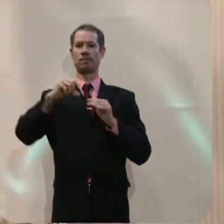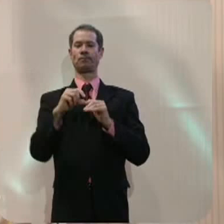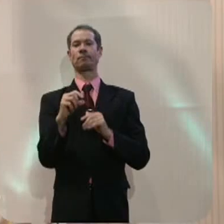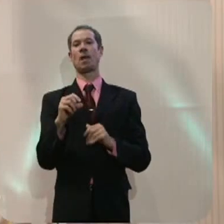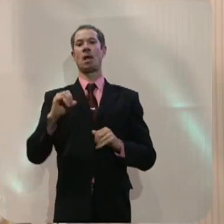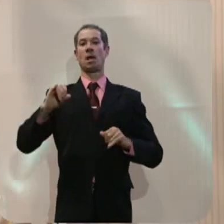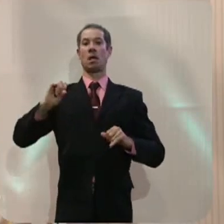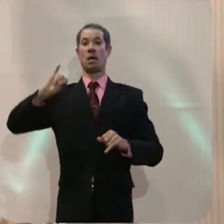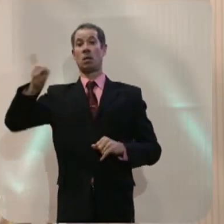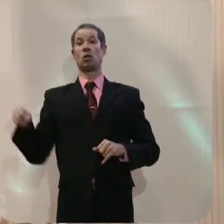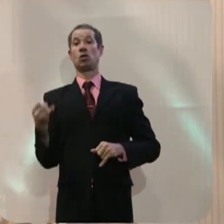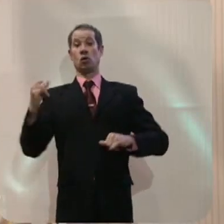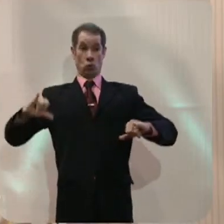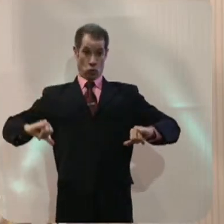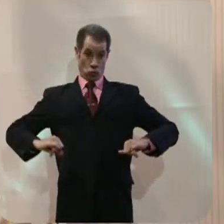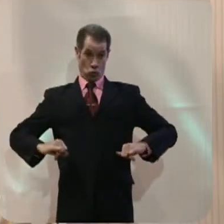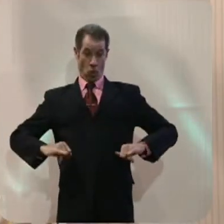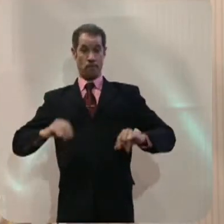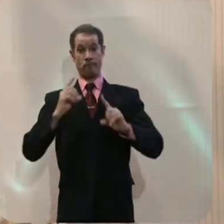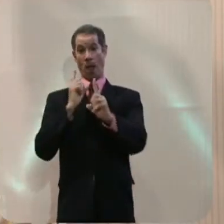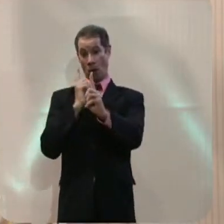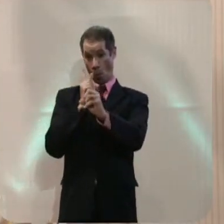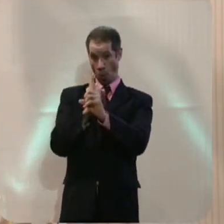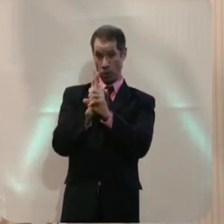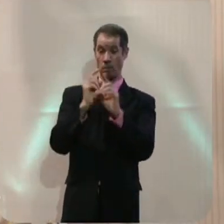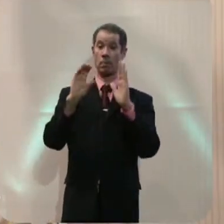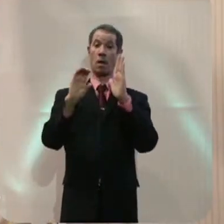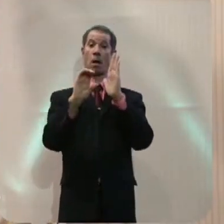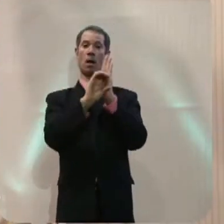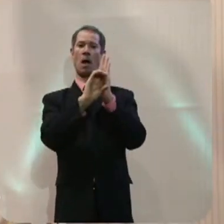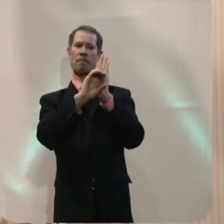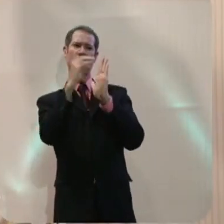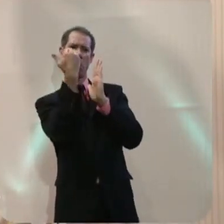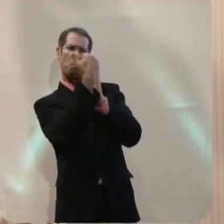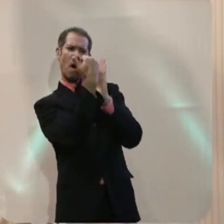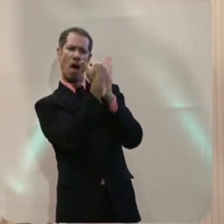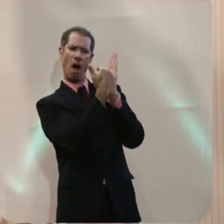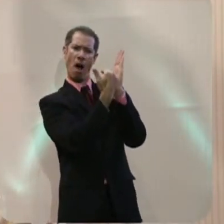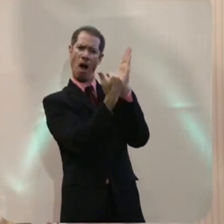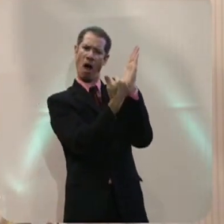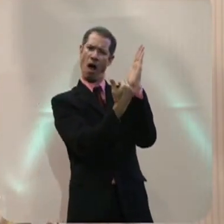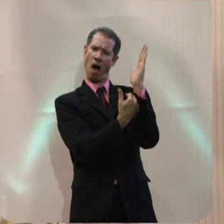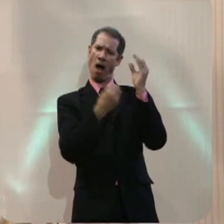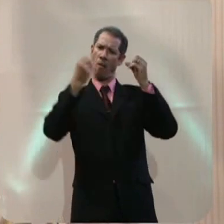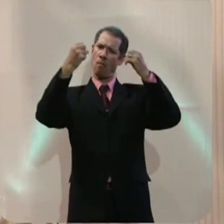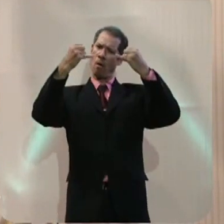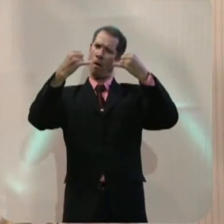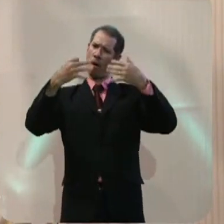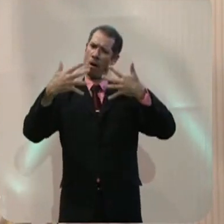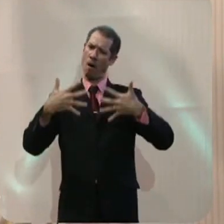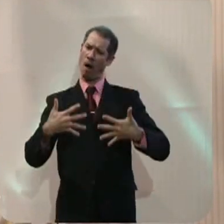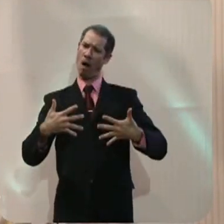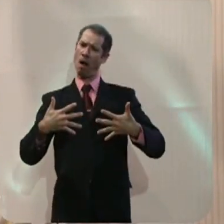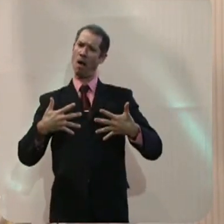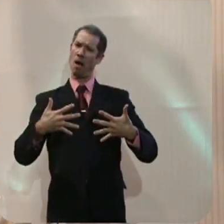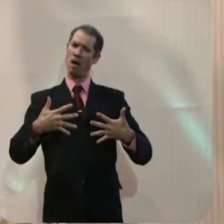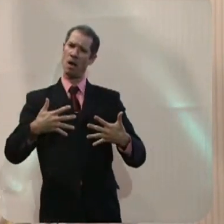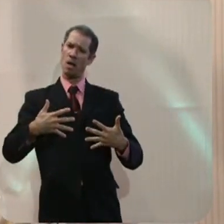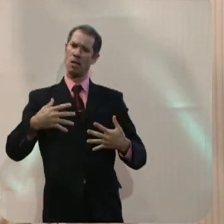de Jó, a gente vai encontrar quase o capítulo inteiro discorrendo sobre